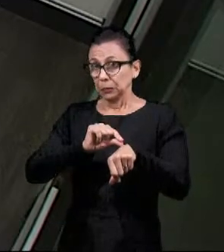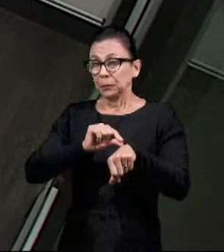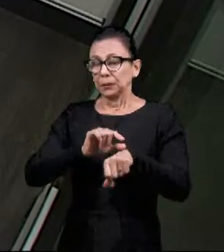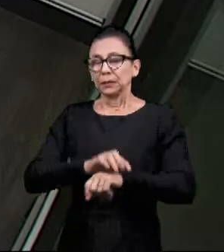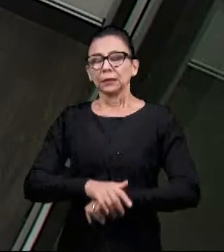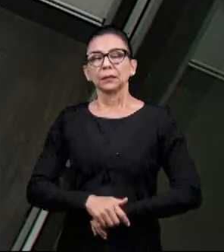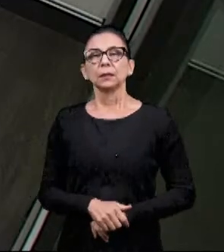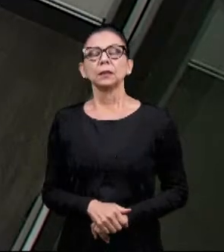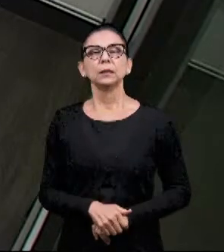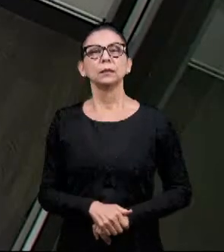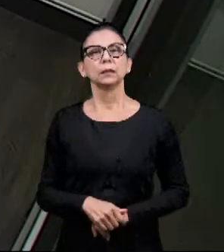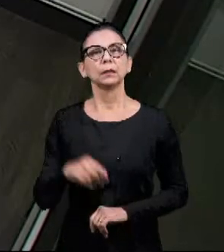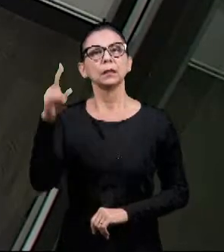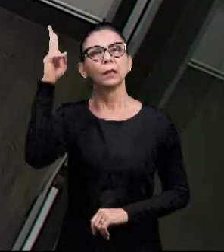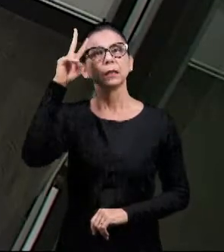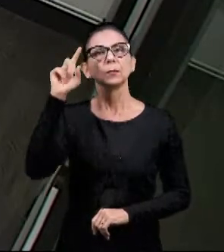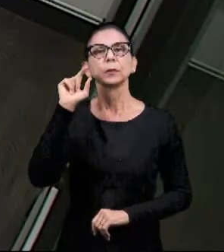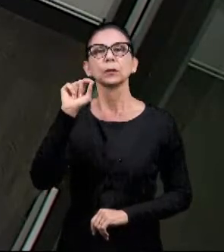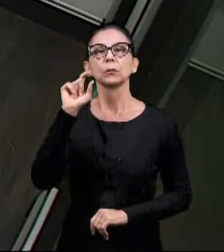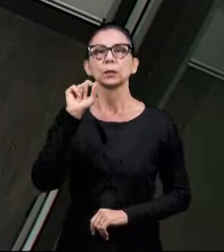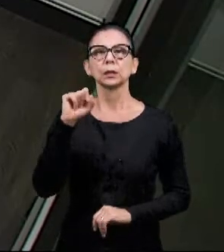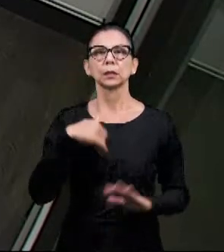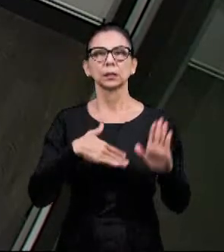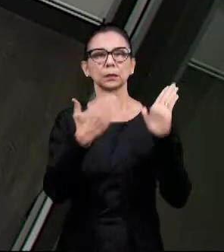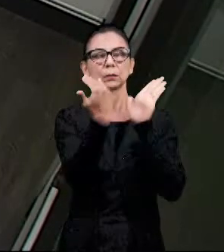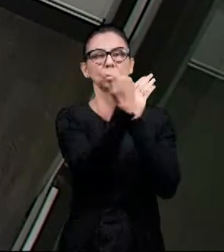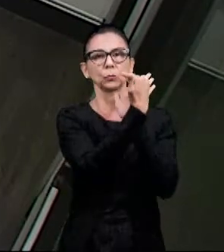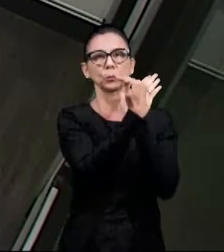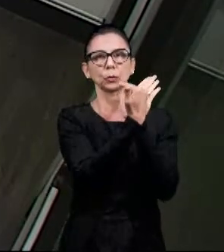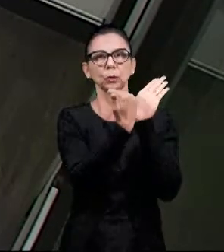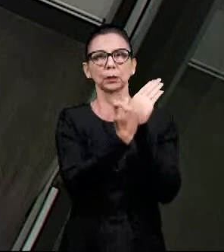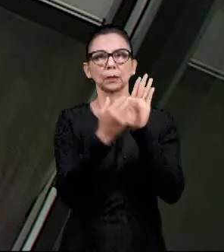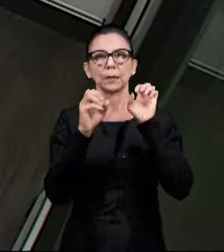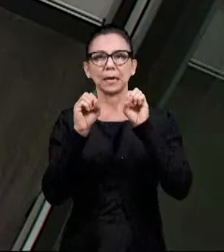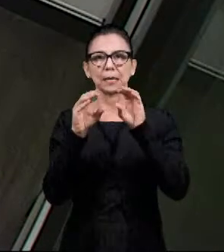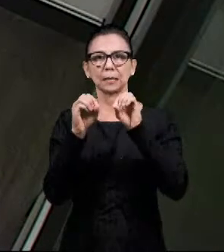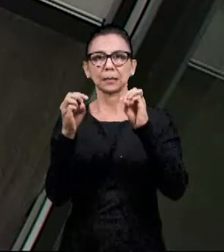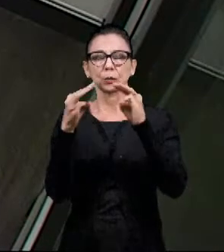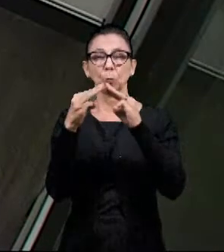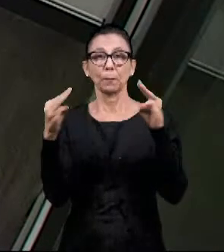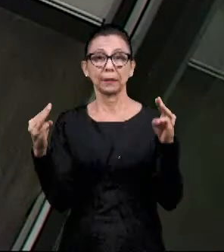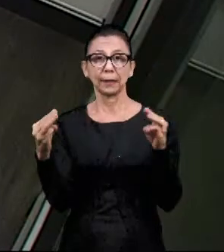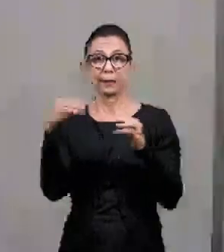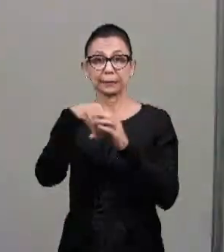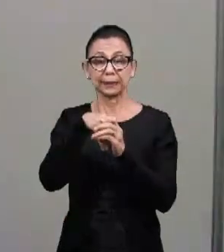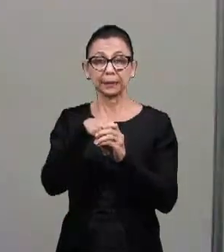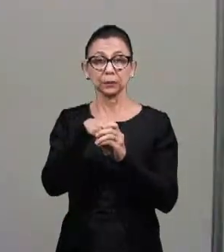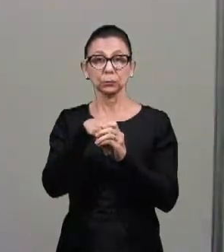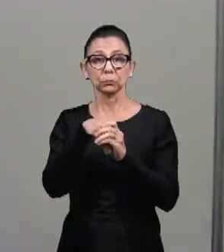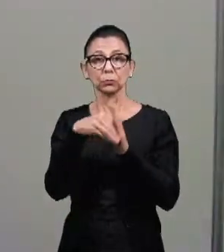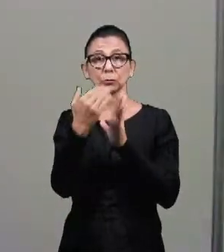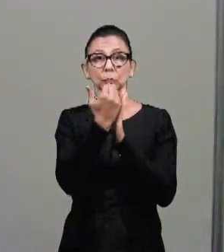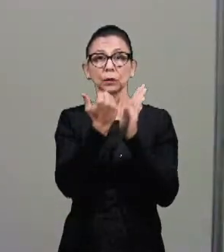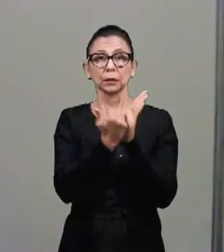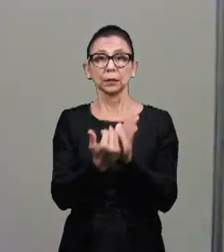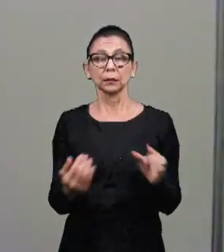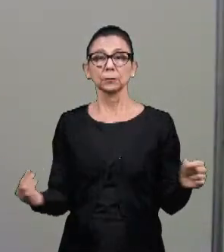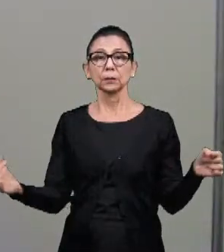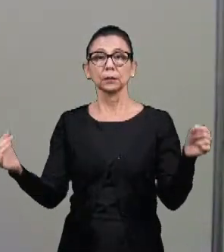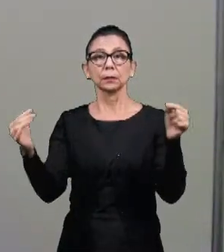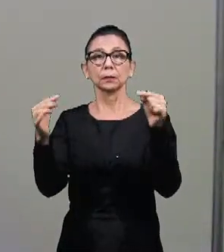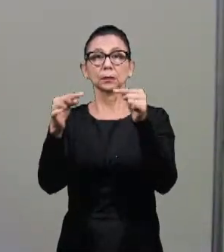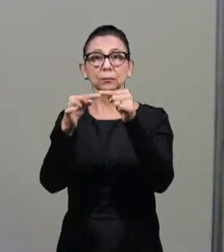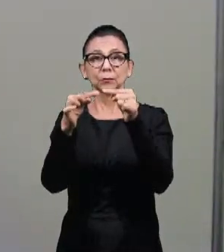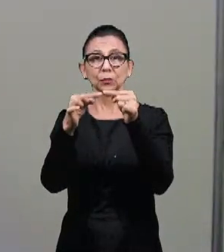lembrar que o programa e sobretudo o quadro Lições do Manaim dentro do programa é completamente vinculado à Escola Bíblica Dominical.